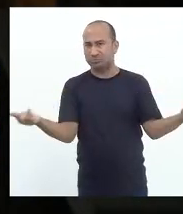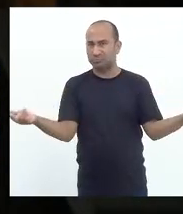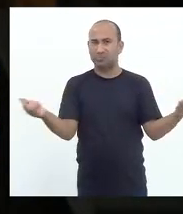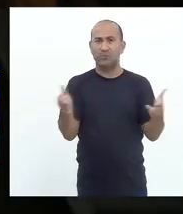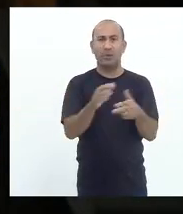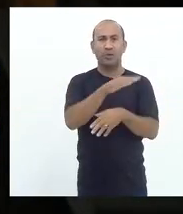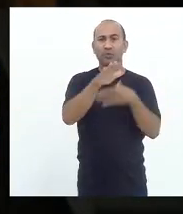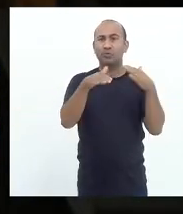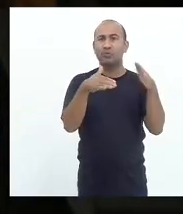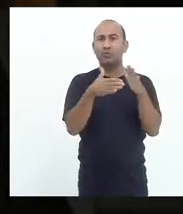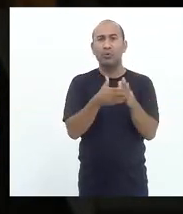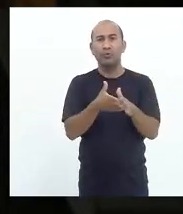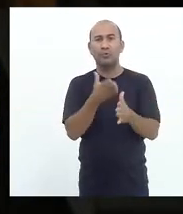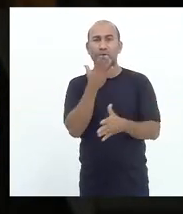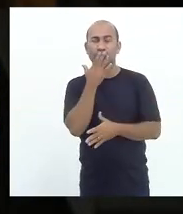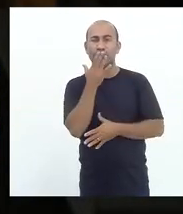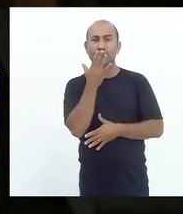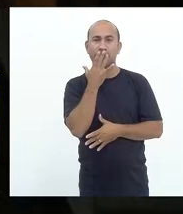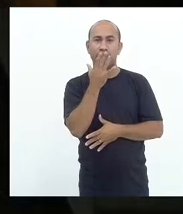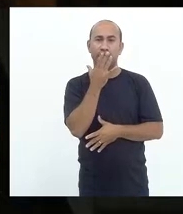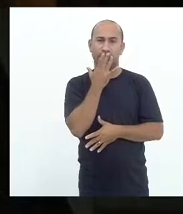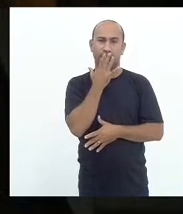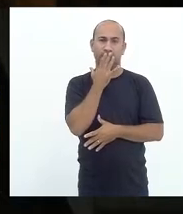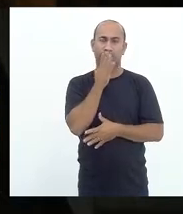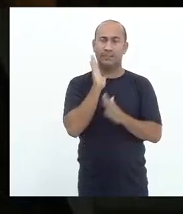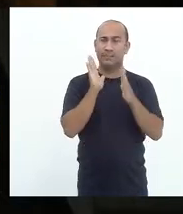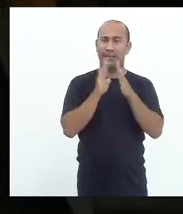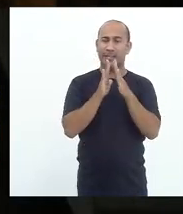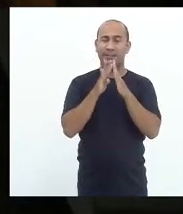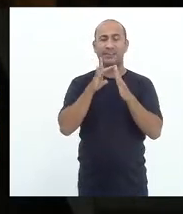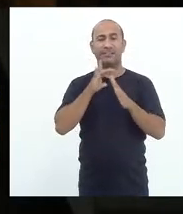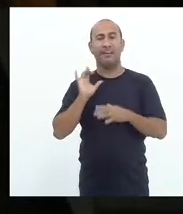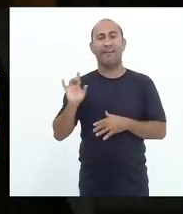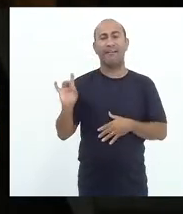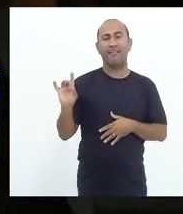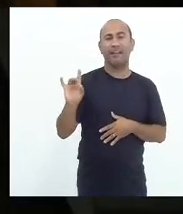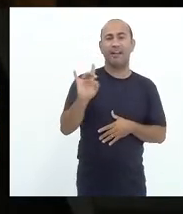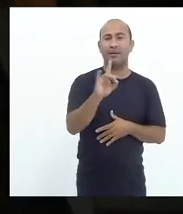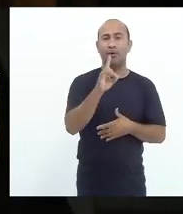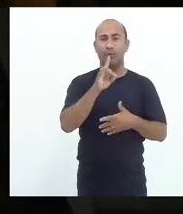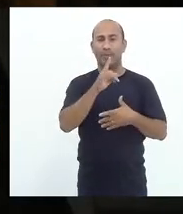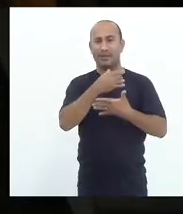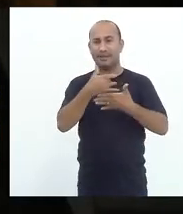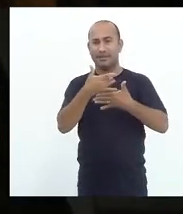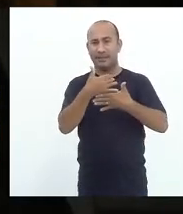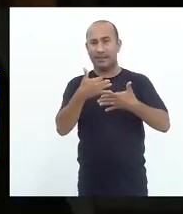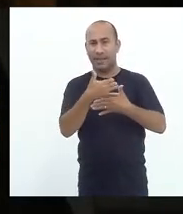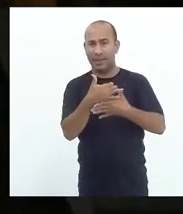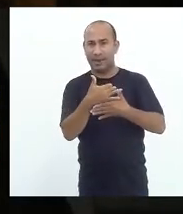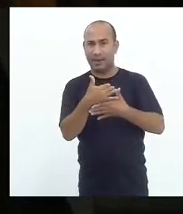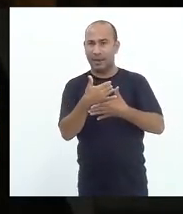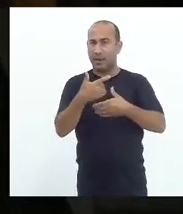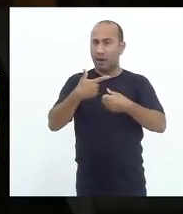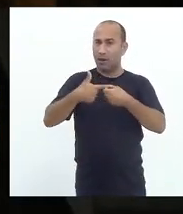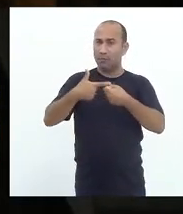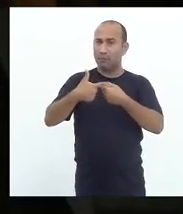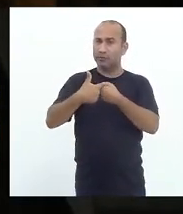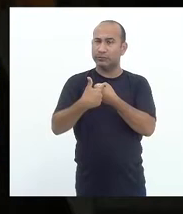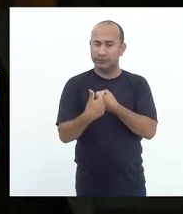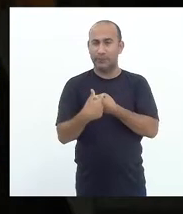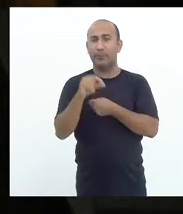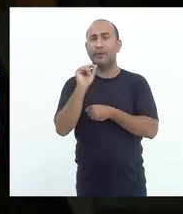de habitação que se implantar em cada uma das cidades. É o município que